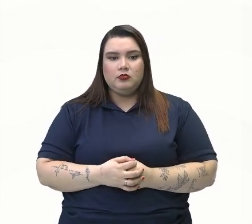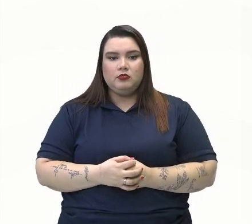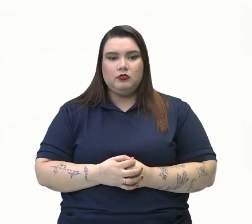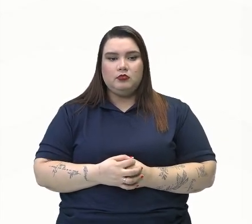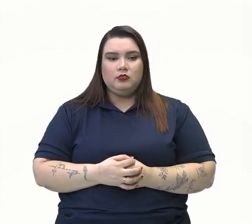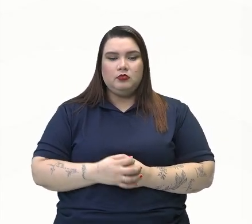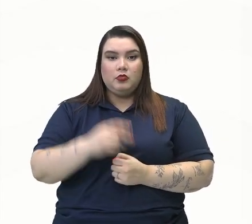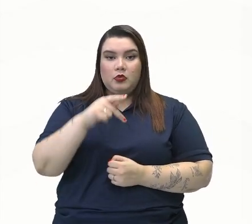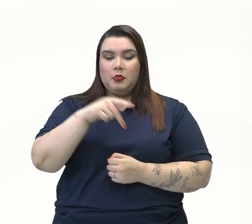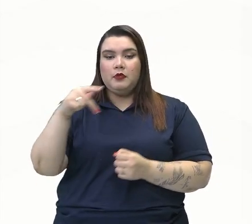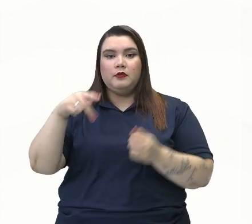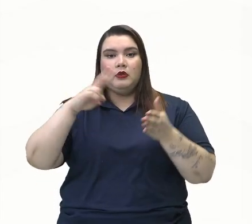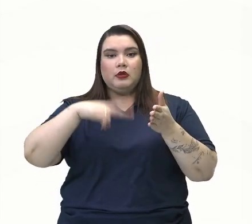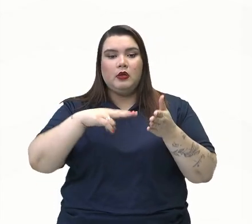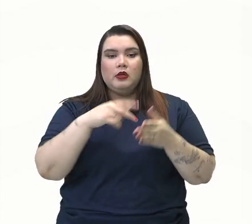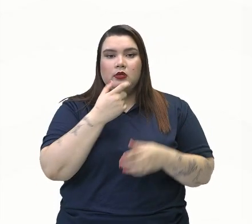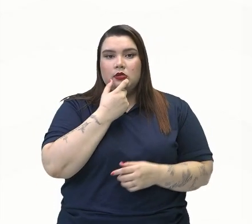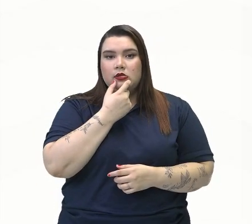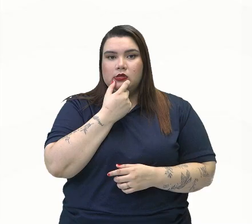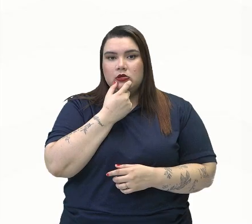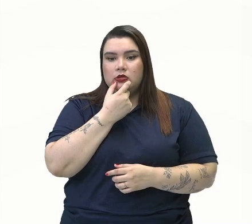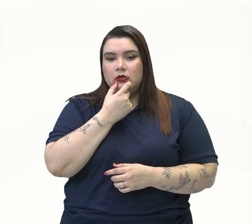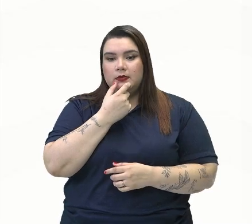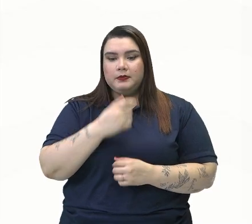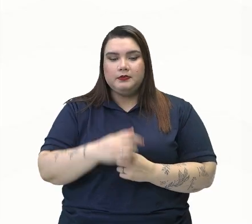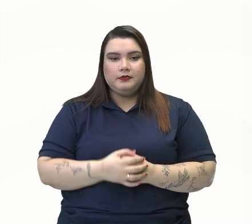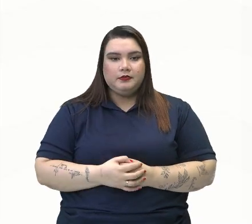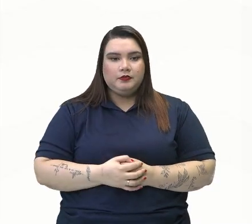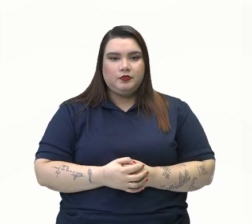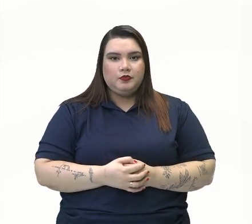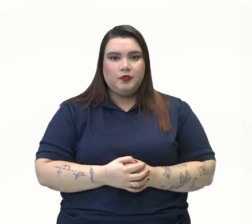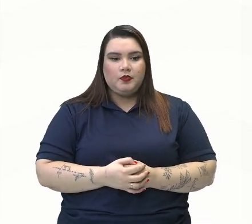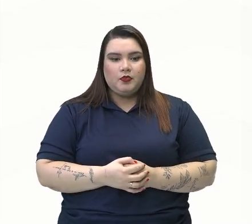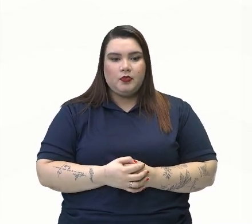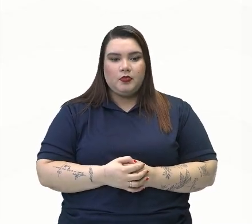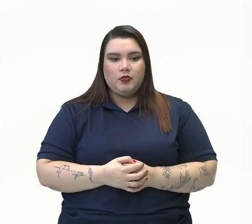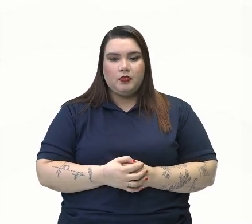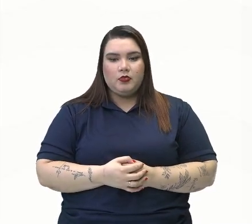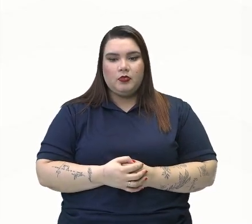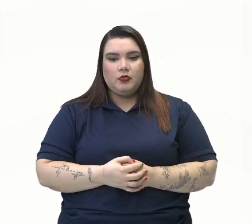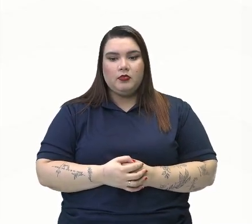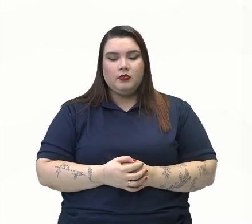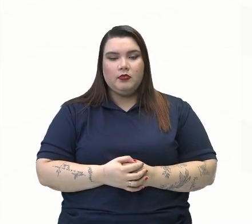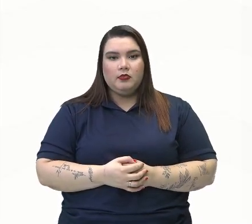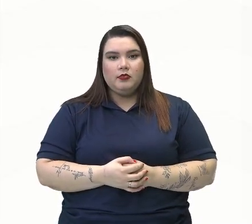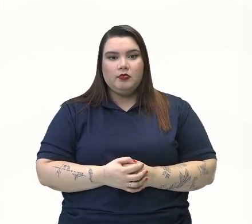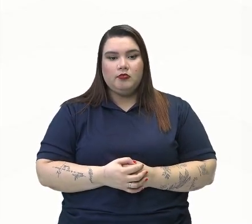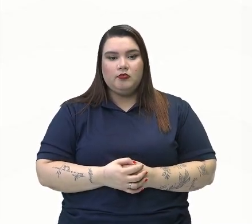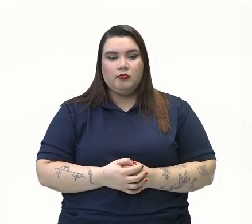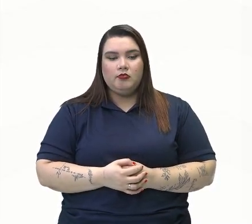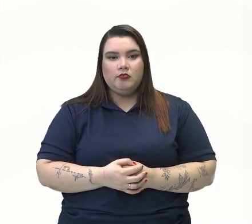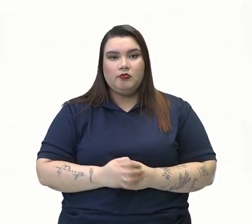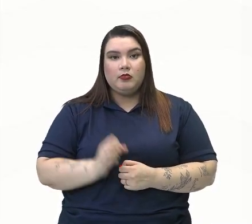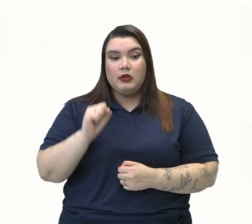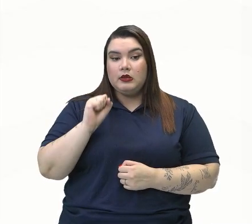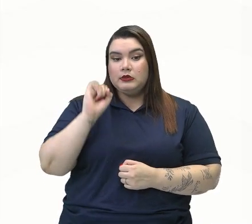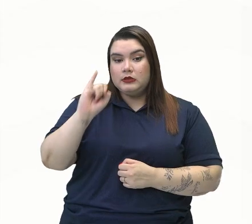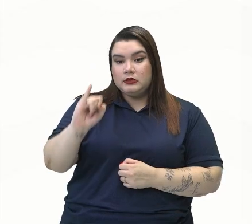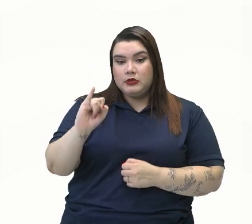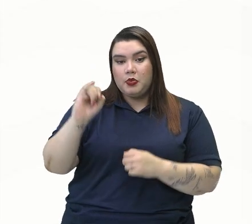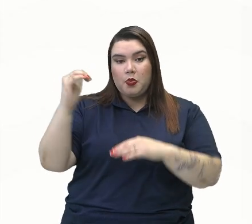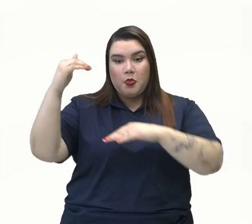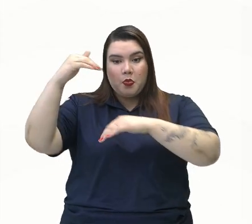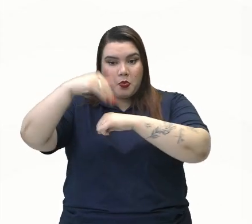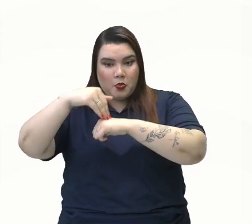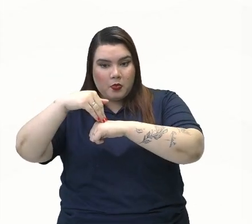If accused of a crime, everyone has the right to a fair and public trial. Se